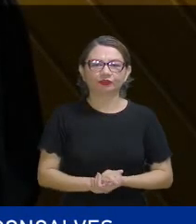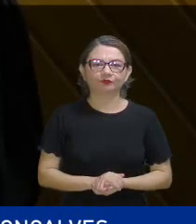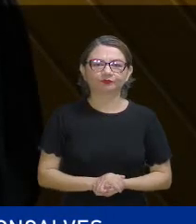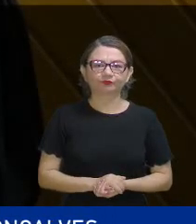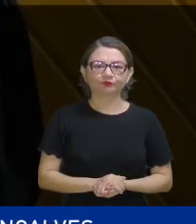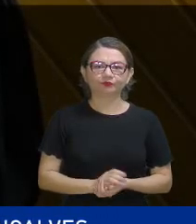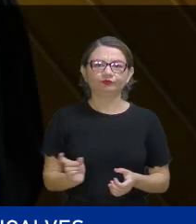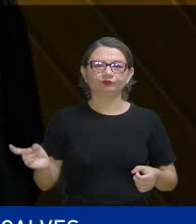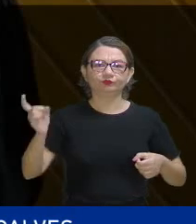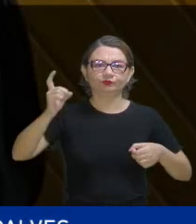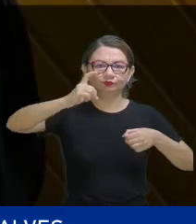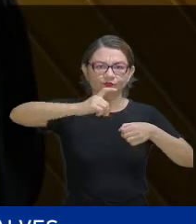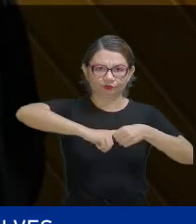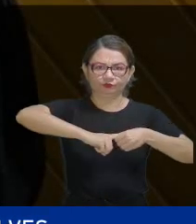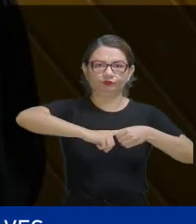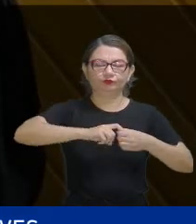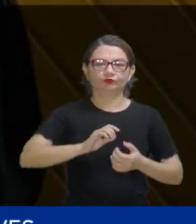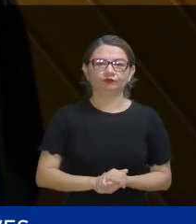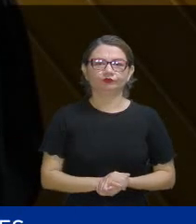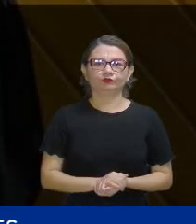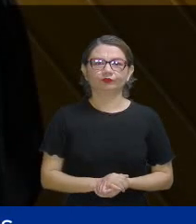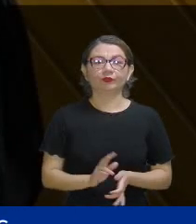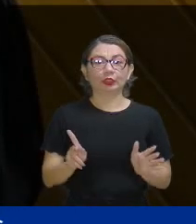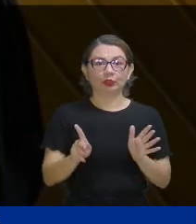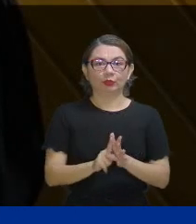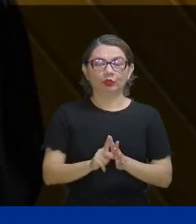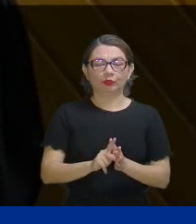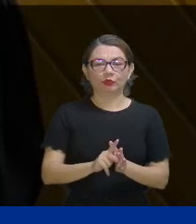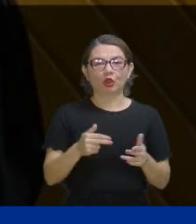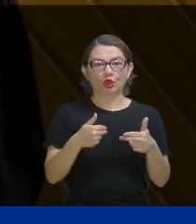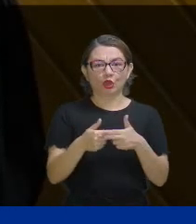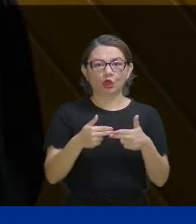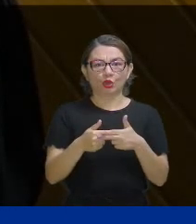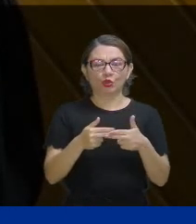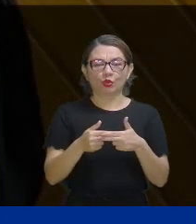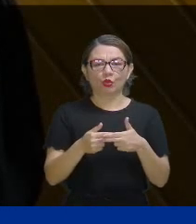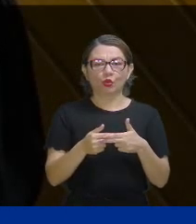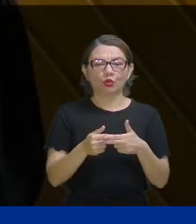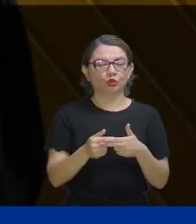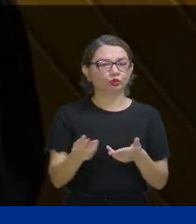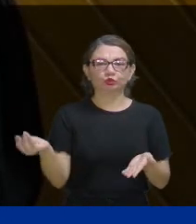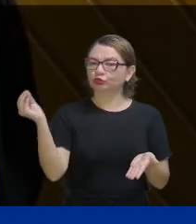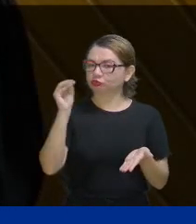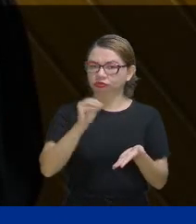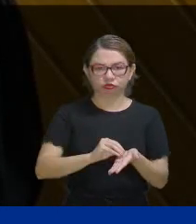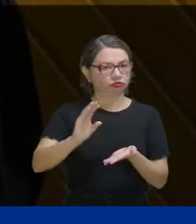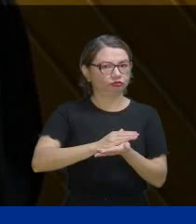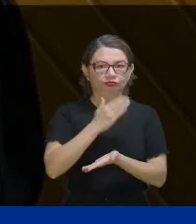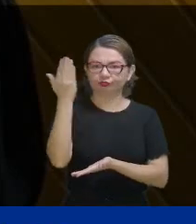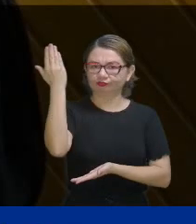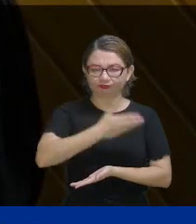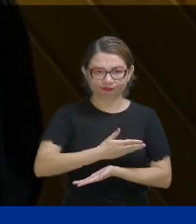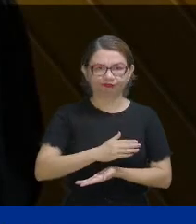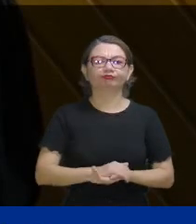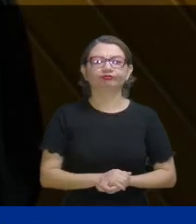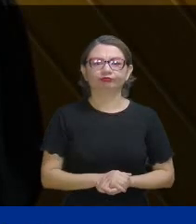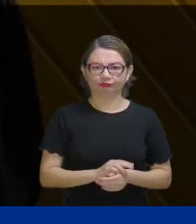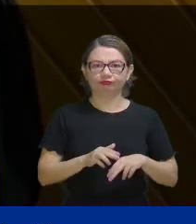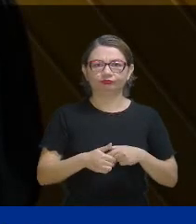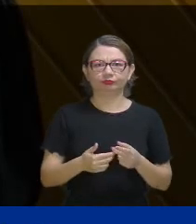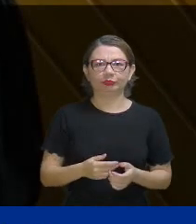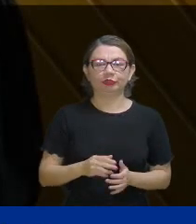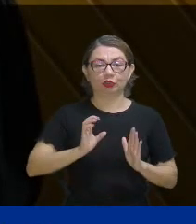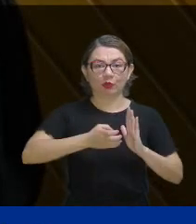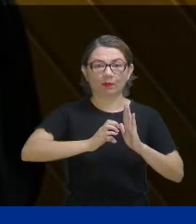71.361,20 ao Tesouro Nacional, valor referente às despesas omitidas. Após a inclusão do feito na pauta de julgamento, o